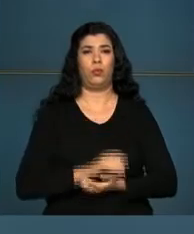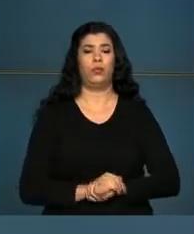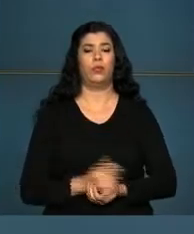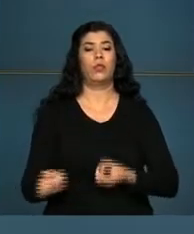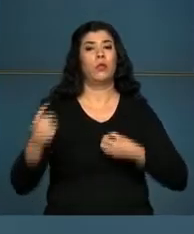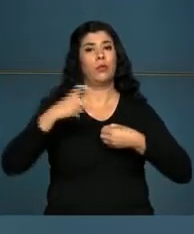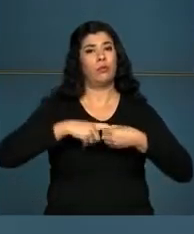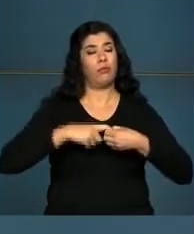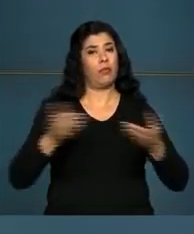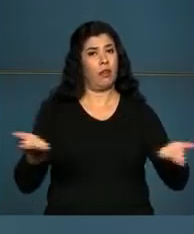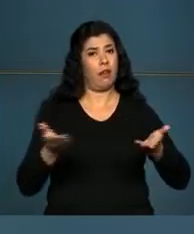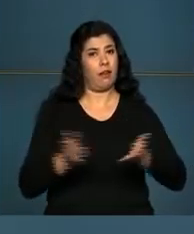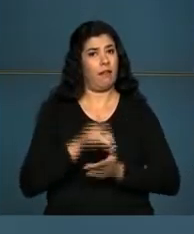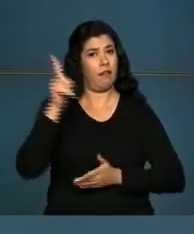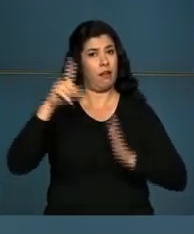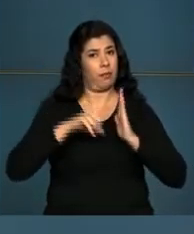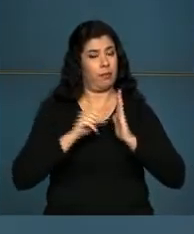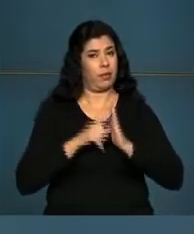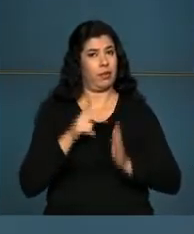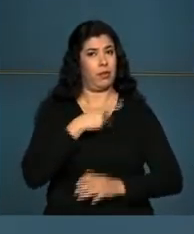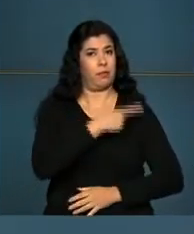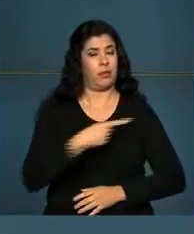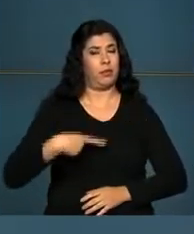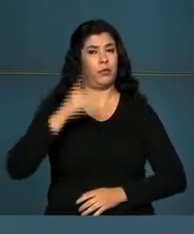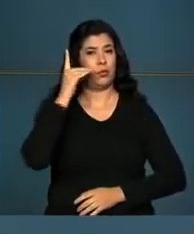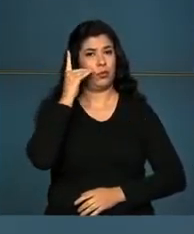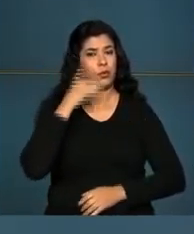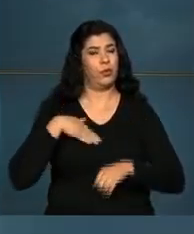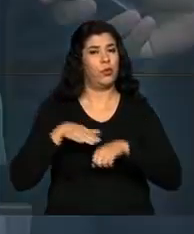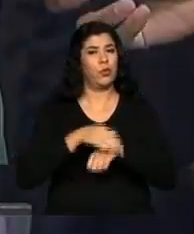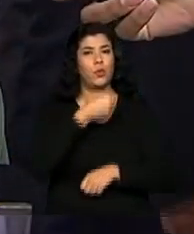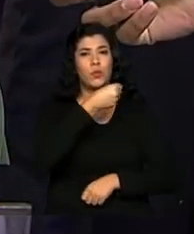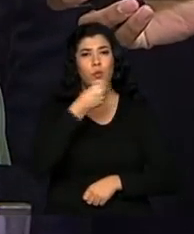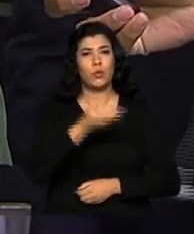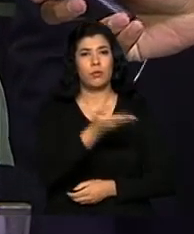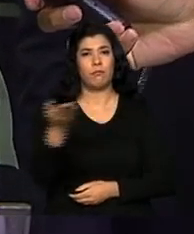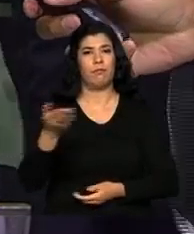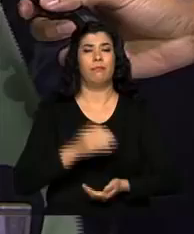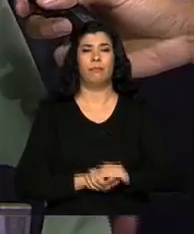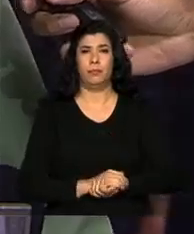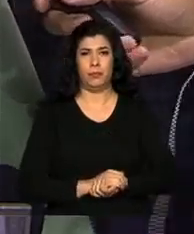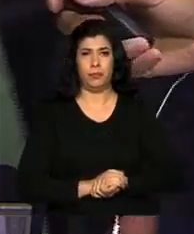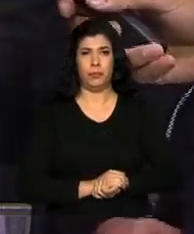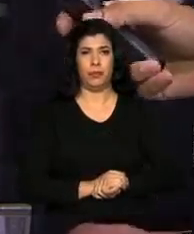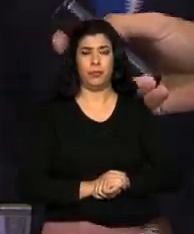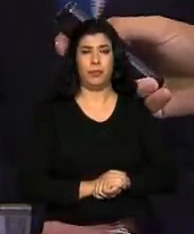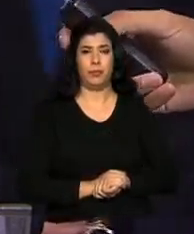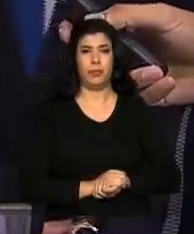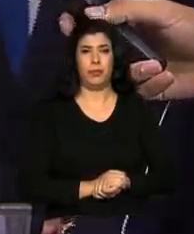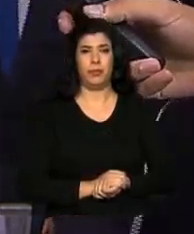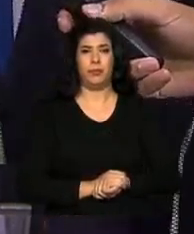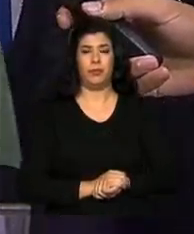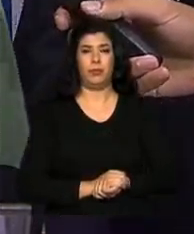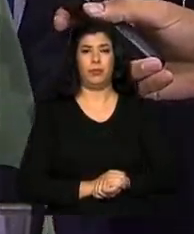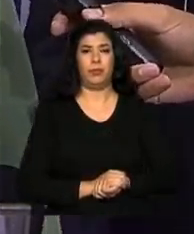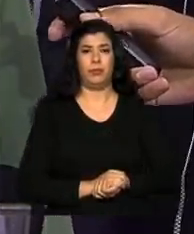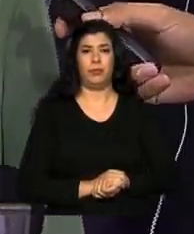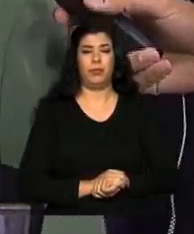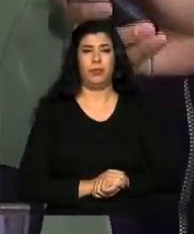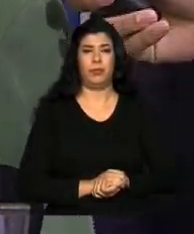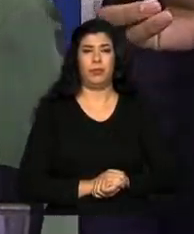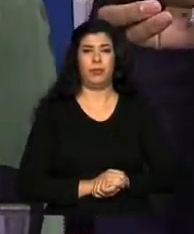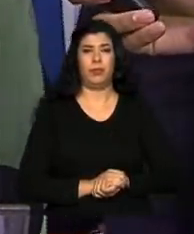Nós vamos voltar ao vivo ao Palácio do Planalto. A presidenta Dilma Rousseff conversa agora com a imprensa. Oi, você está bom? Estou